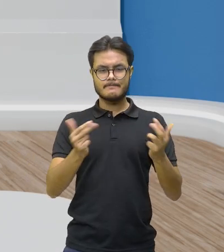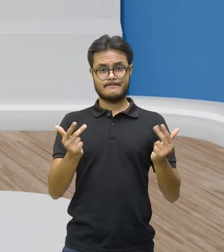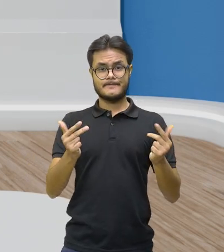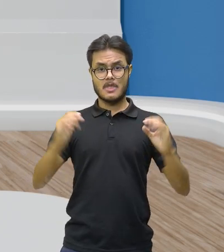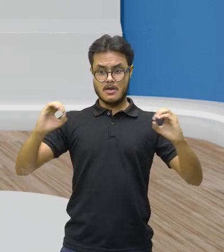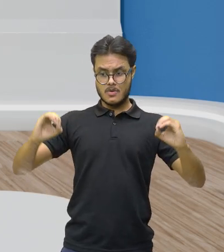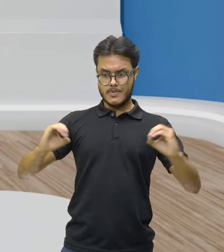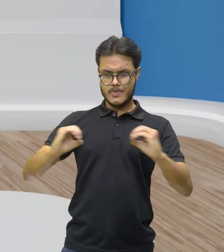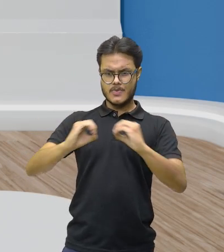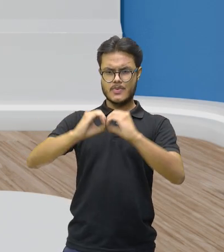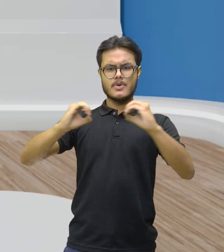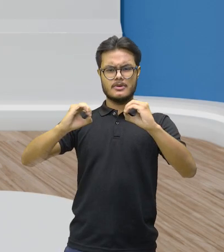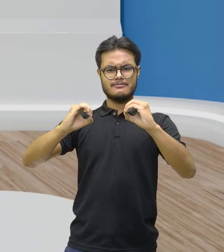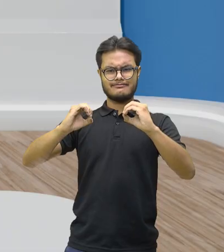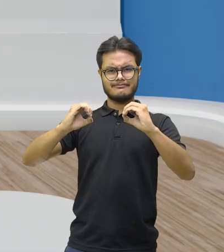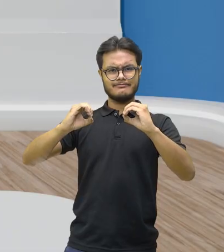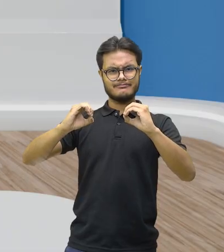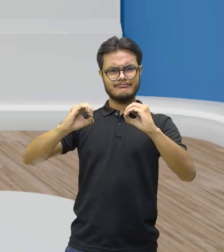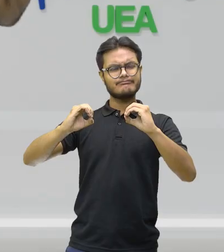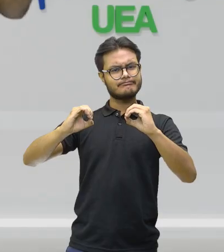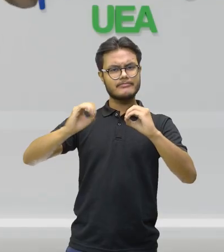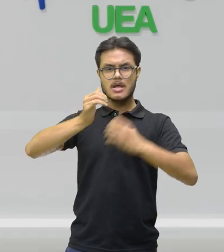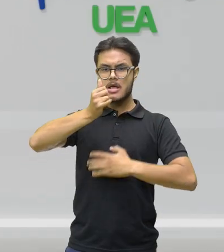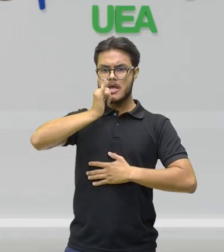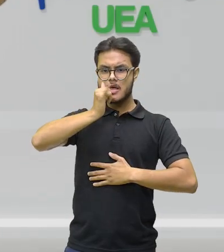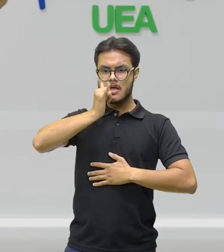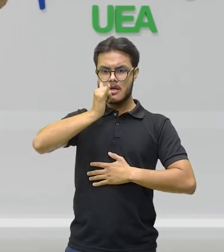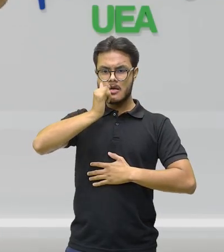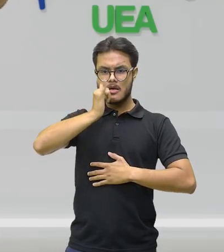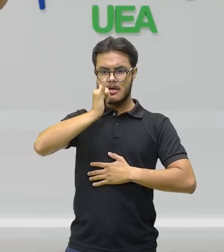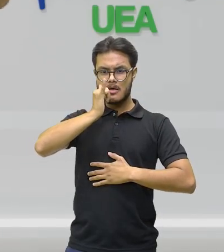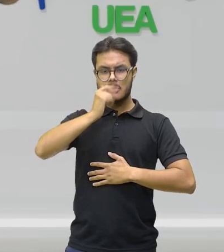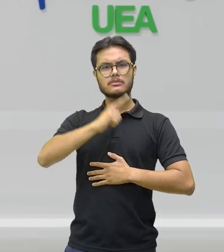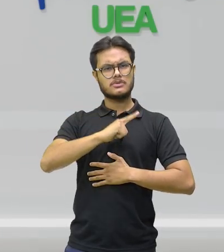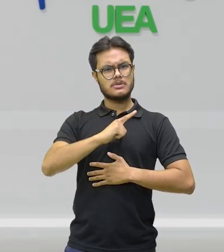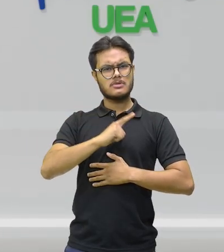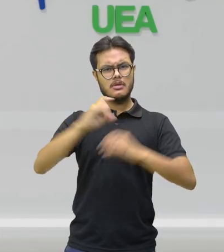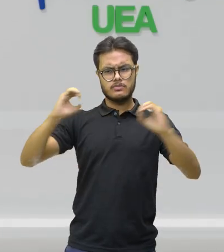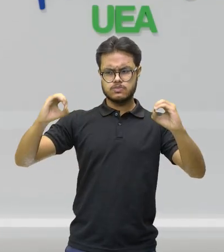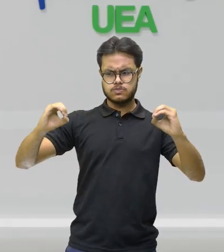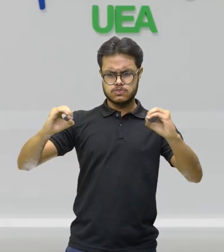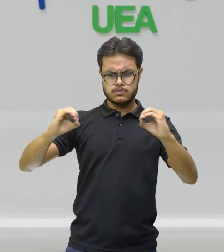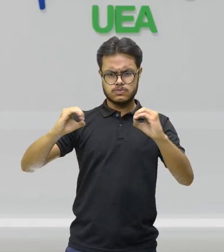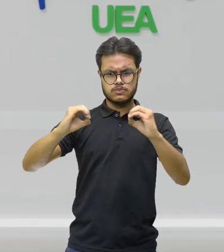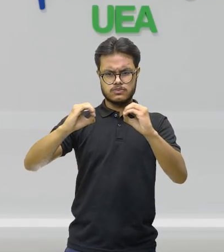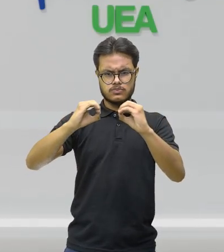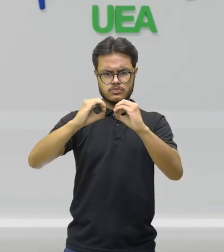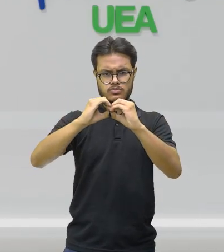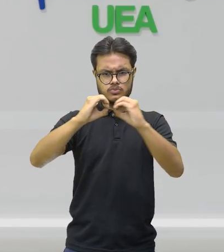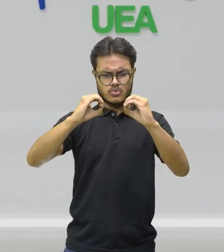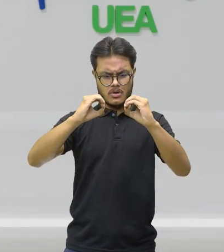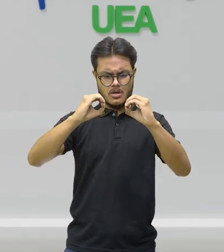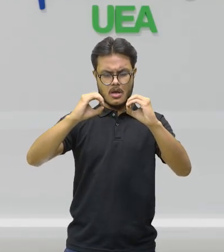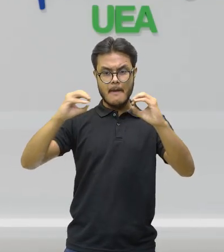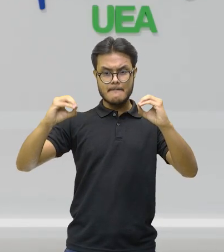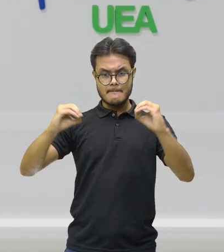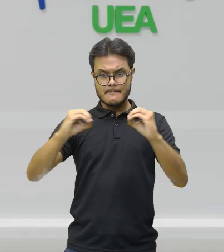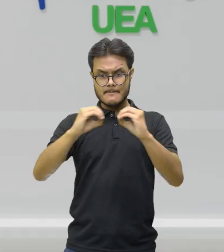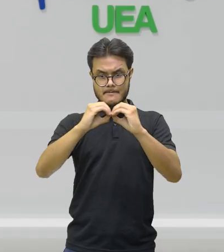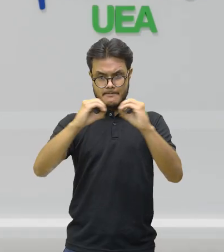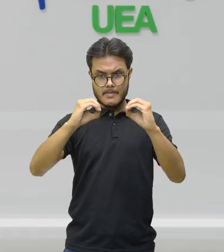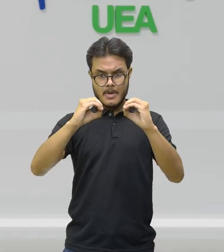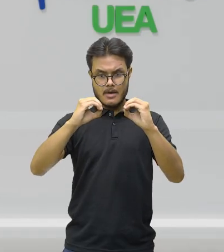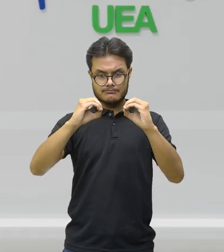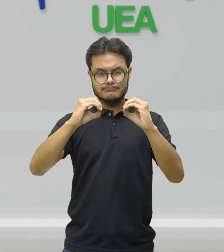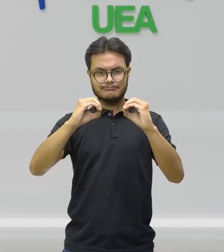uma colisão perfeitamente elástica, não há perda de energia, frontal, uma bate frente com a outra, o que acontece? A molécula que bate na outra para e